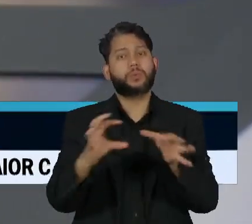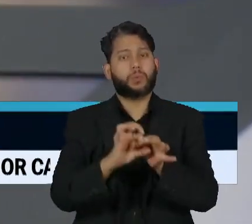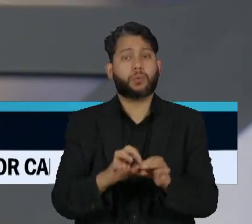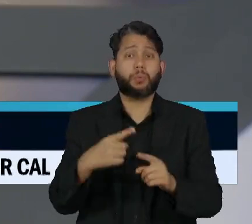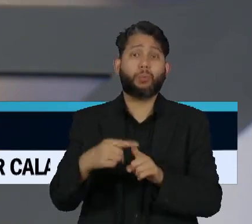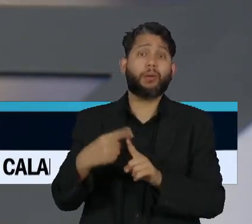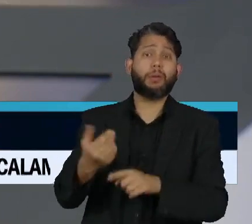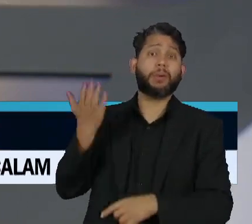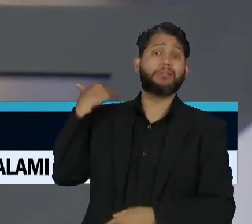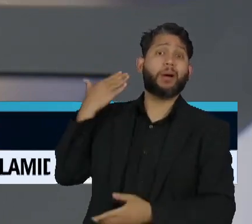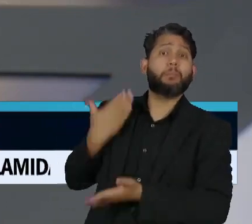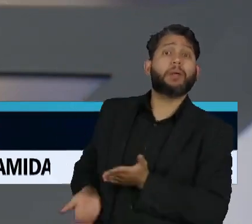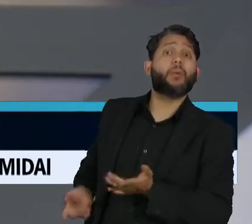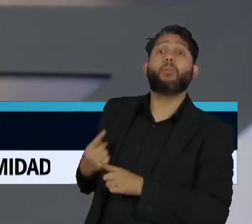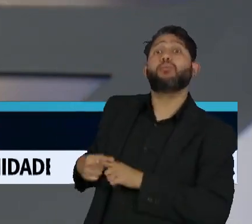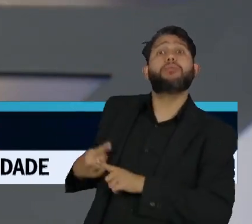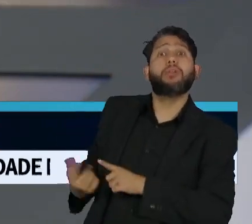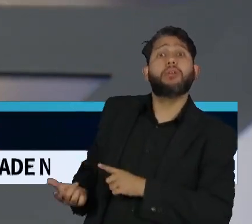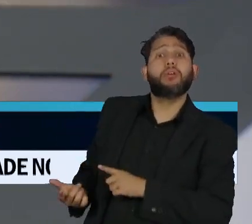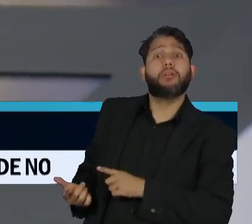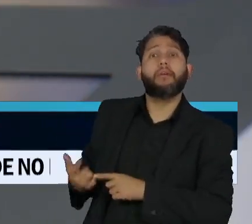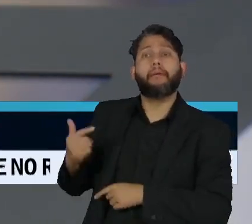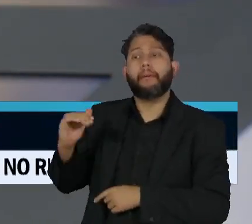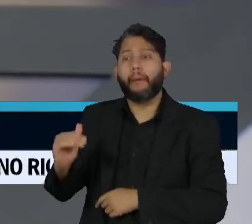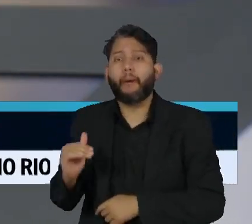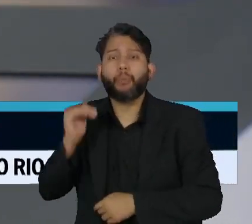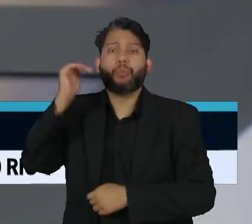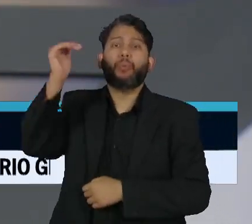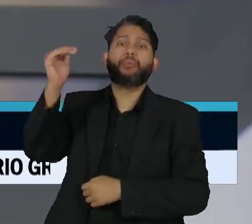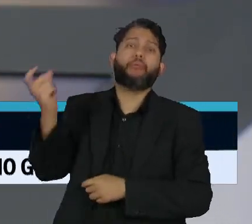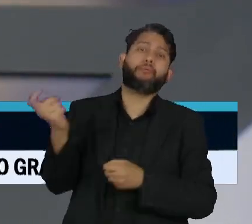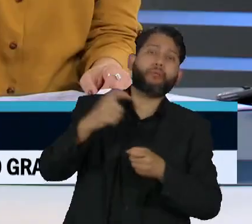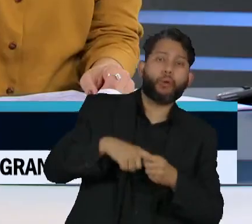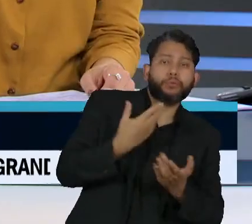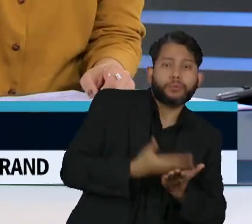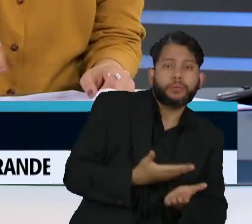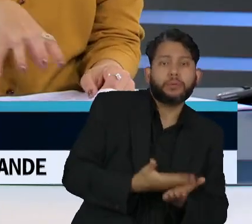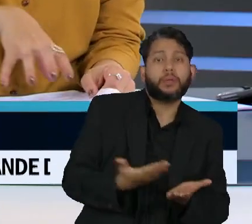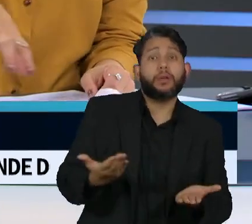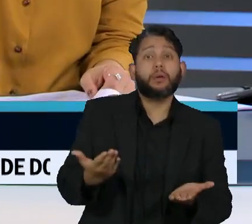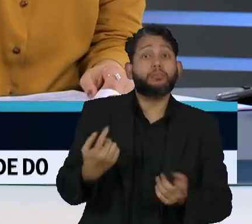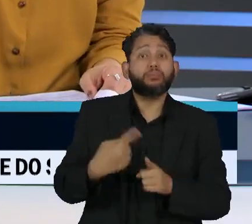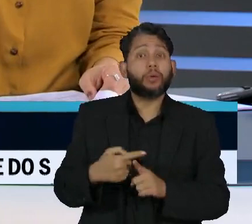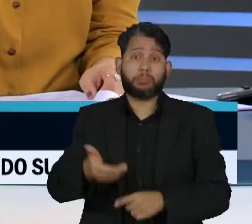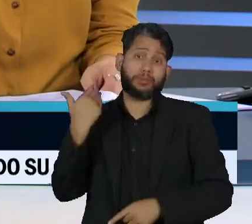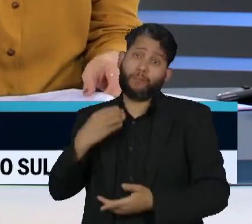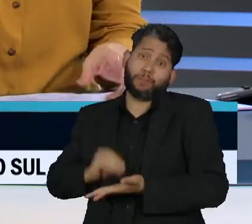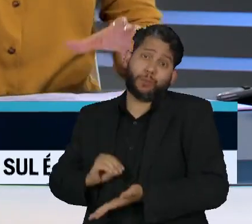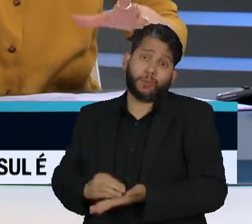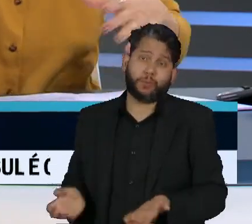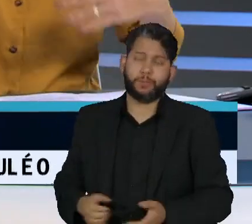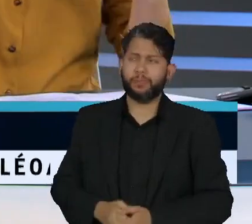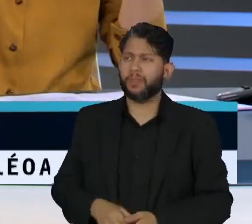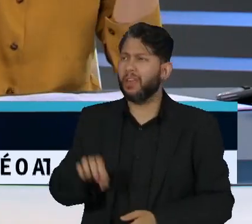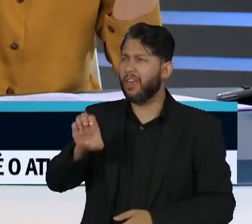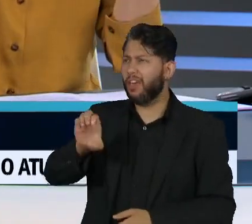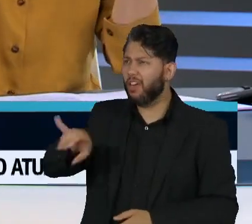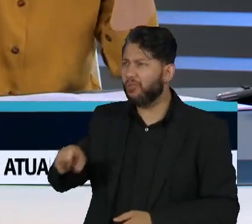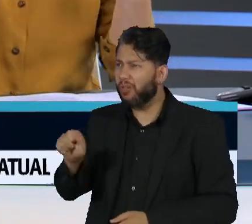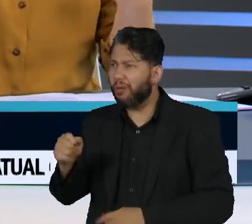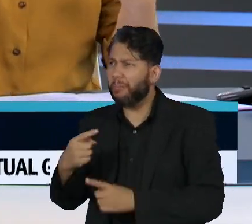que voltar como adultos à educação. Agora, unir a EJA com a educação técnica, ela